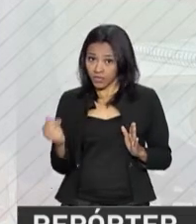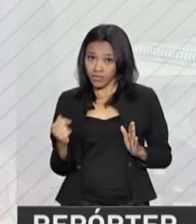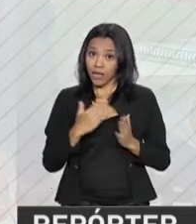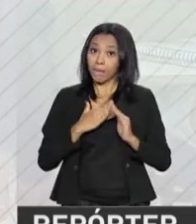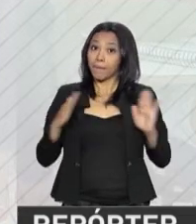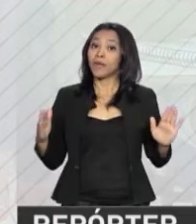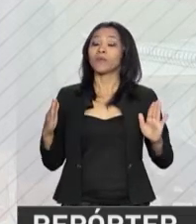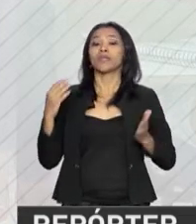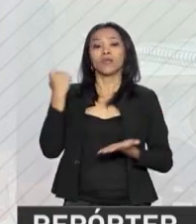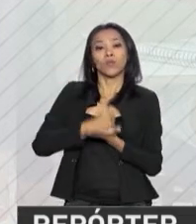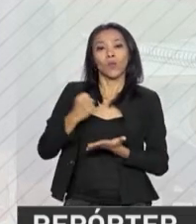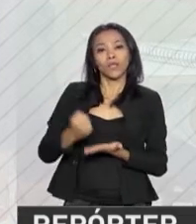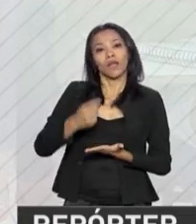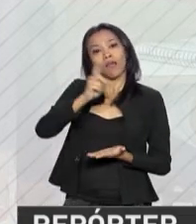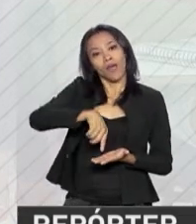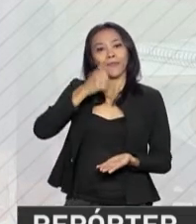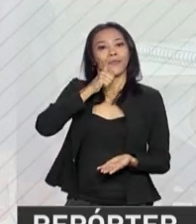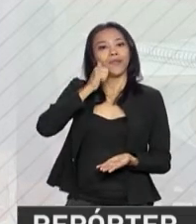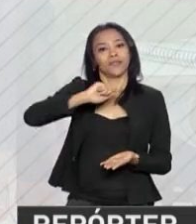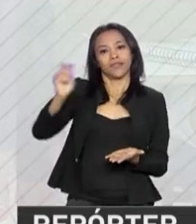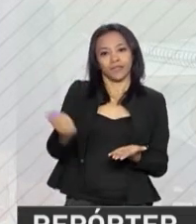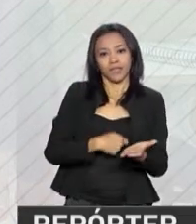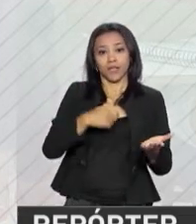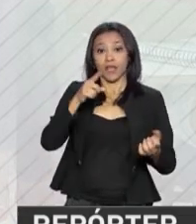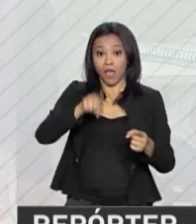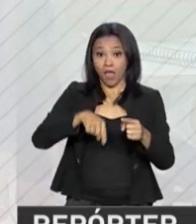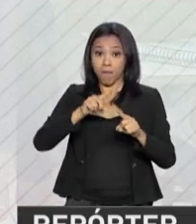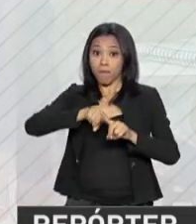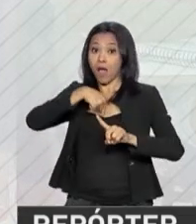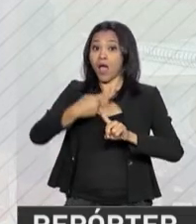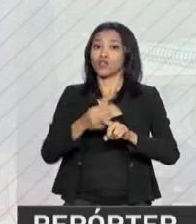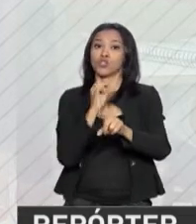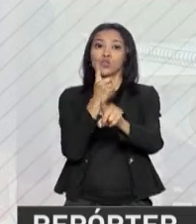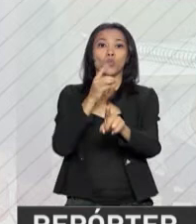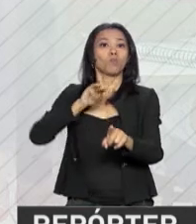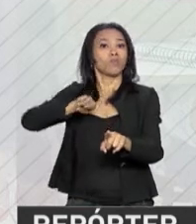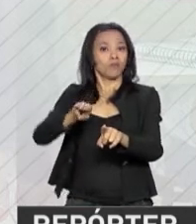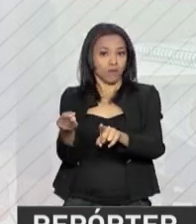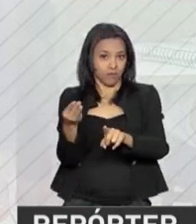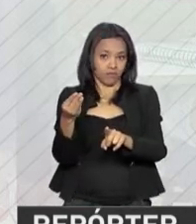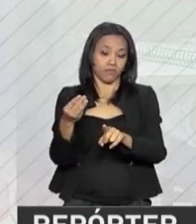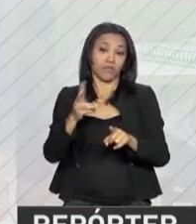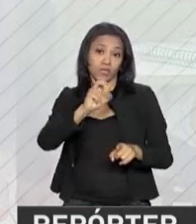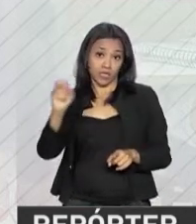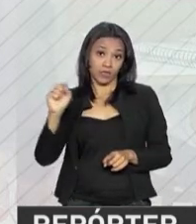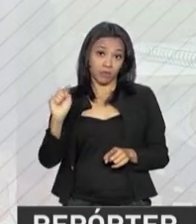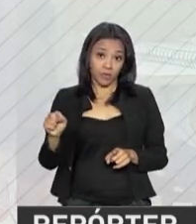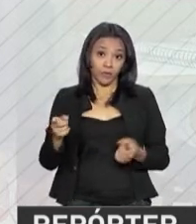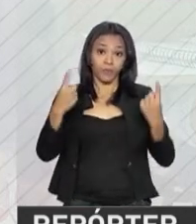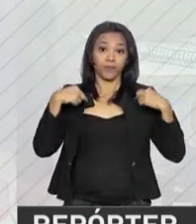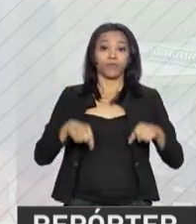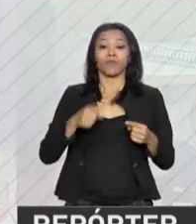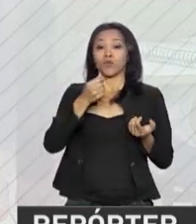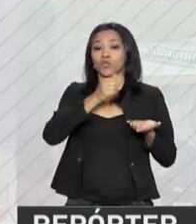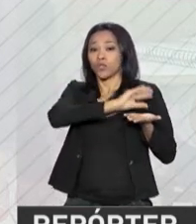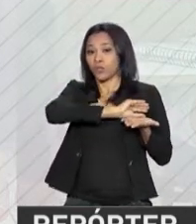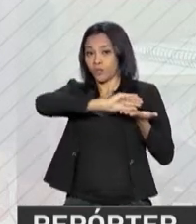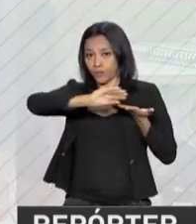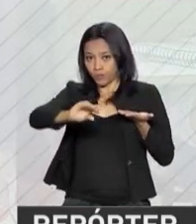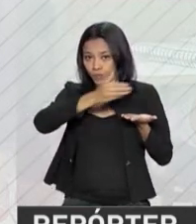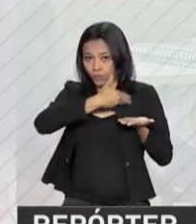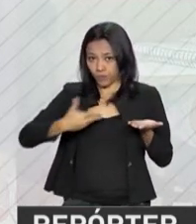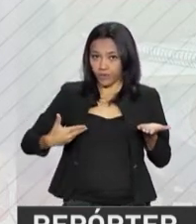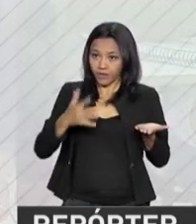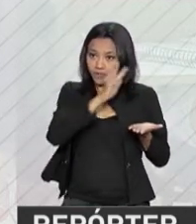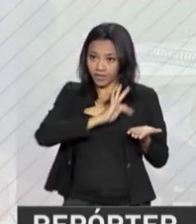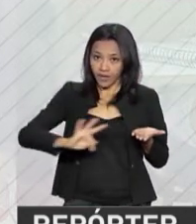foi assinado por mulheres, que somaram mais de 1,5 milhão de alunas. O Fundo de Financiamento do Governo Federal para o Ensino